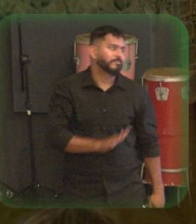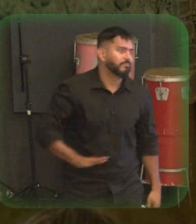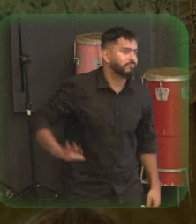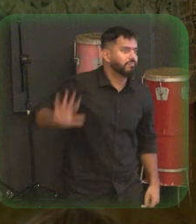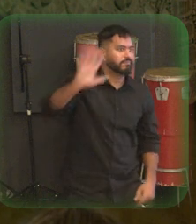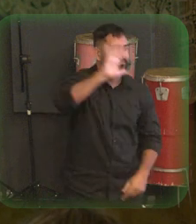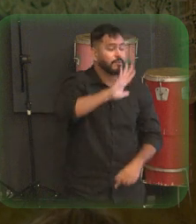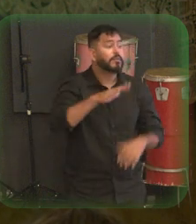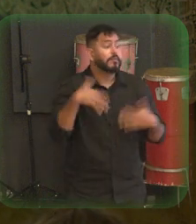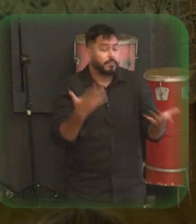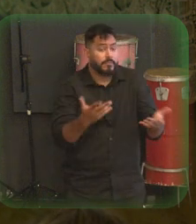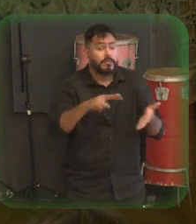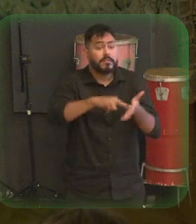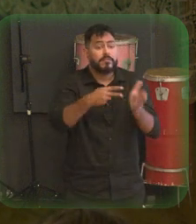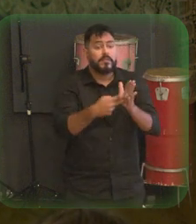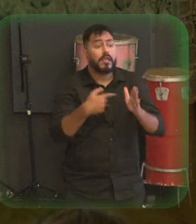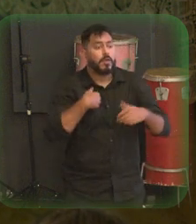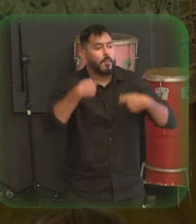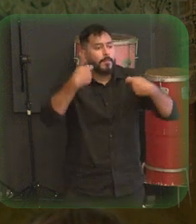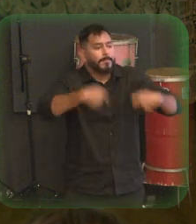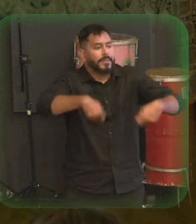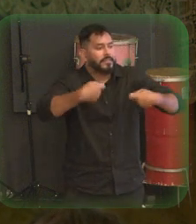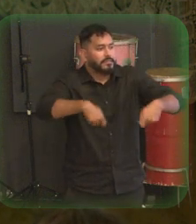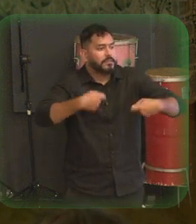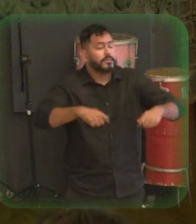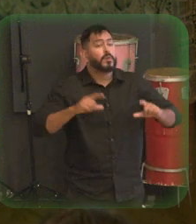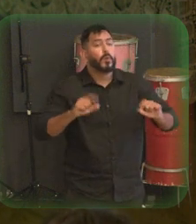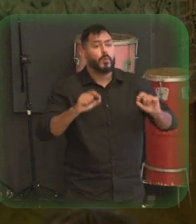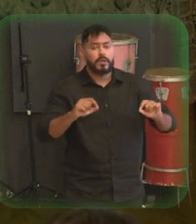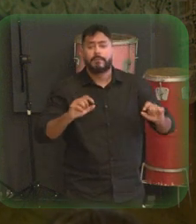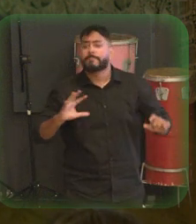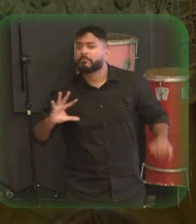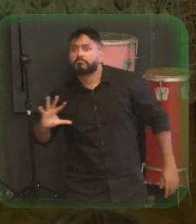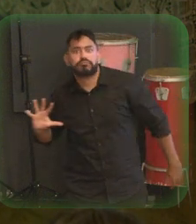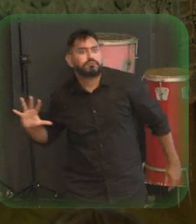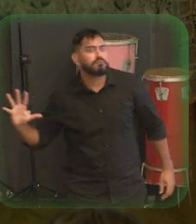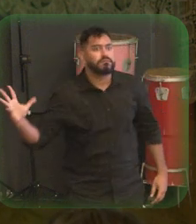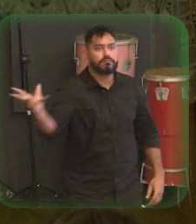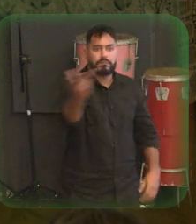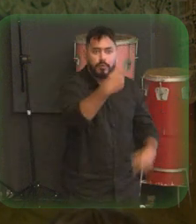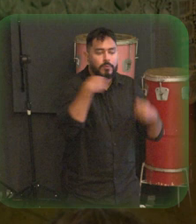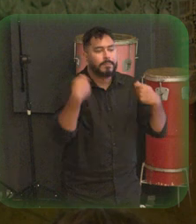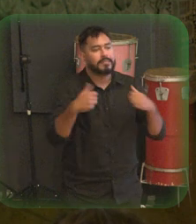preciso colocar todo mundo para dançar a mesma música.